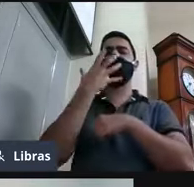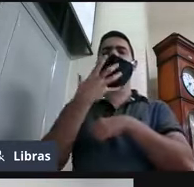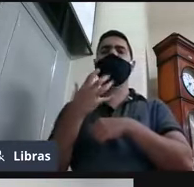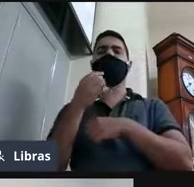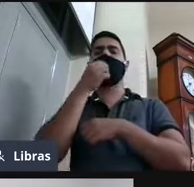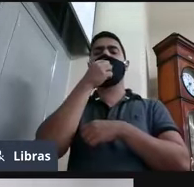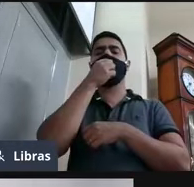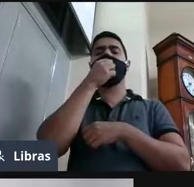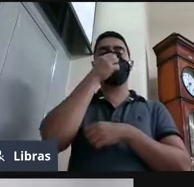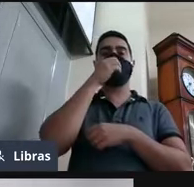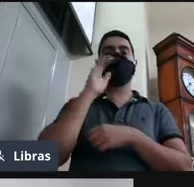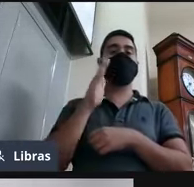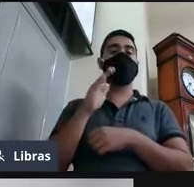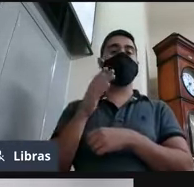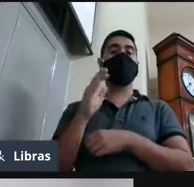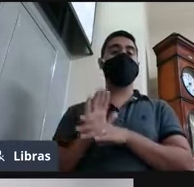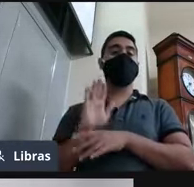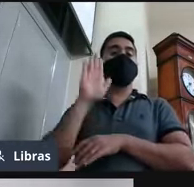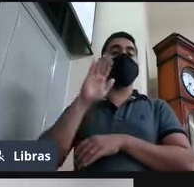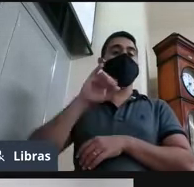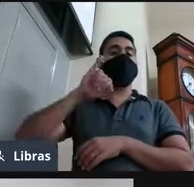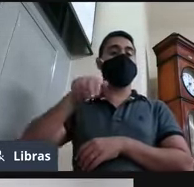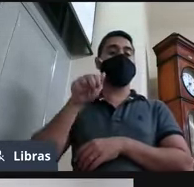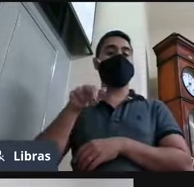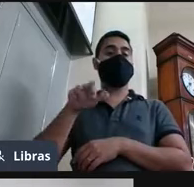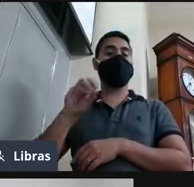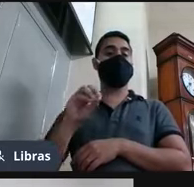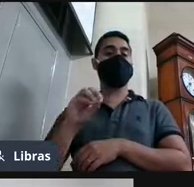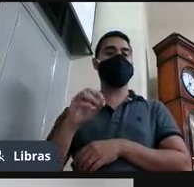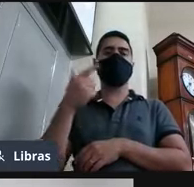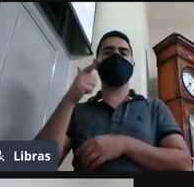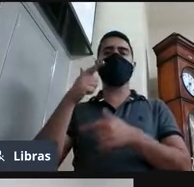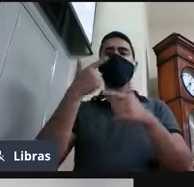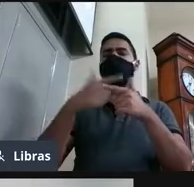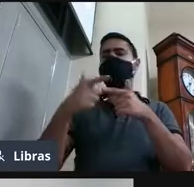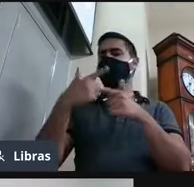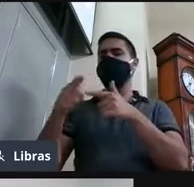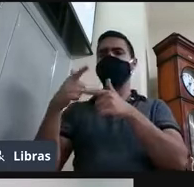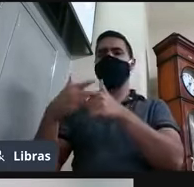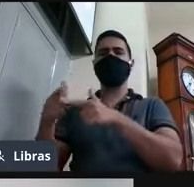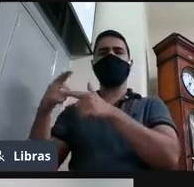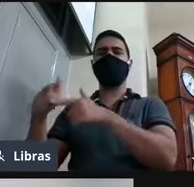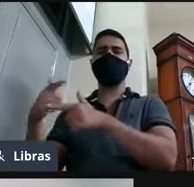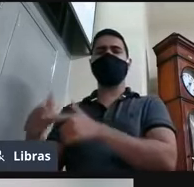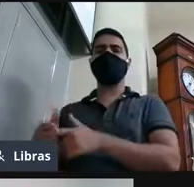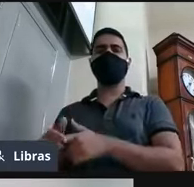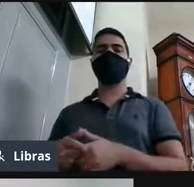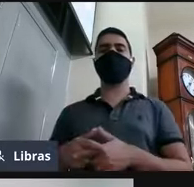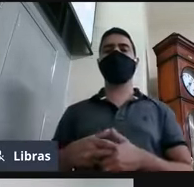posse em janeiro, para não dar tempo de um prefeito largar tanta dívida para o outro prefeito.